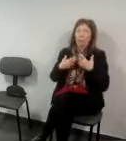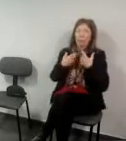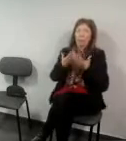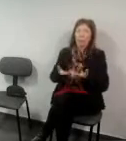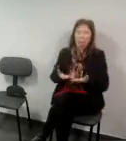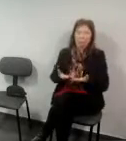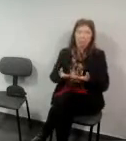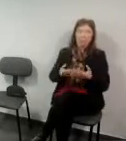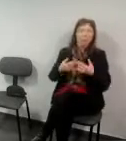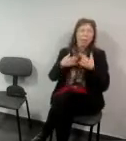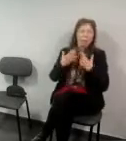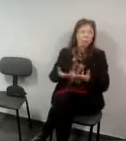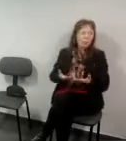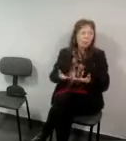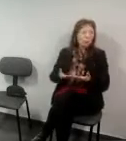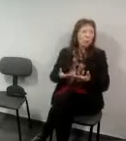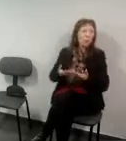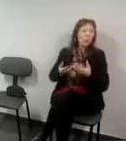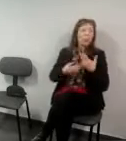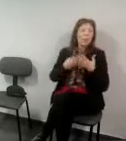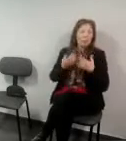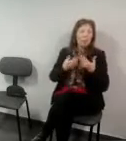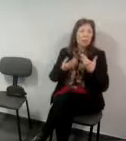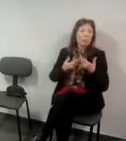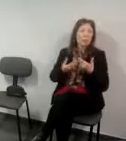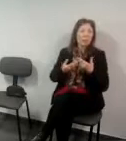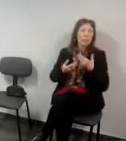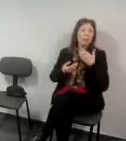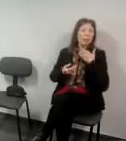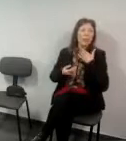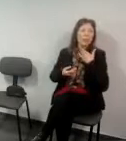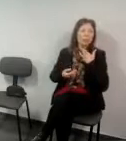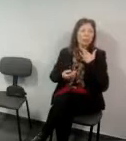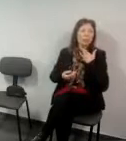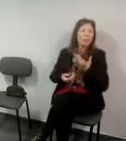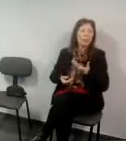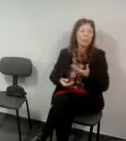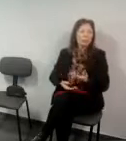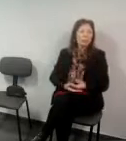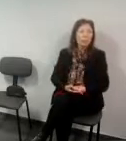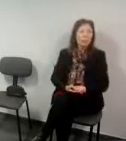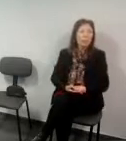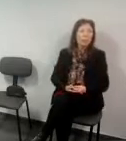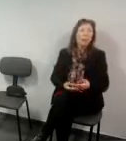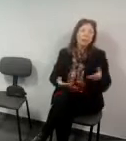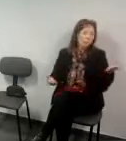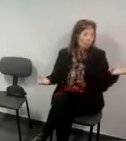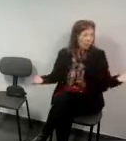que ela não verbaliza, ela não trabalha com isso, e aquilo fica... Ou se ela também fala muito mal do